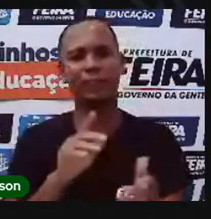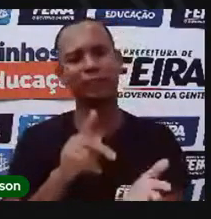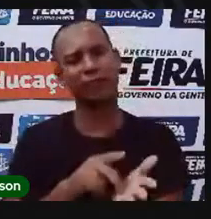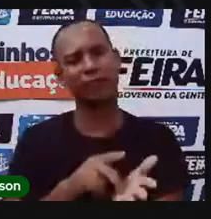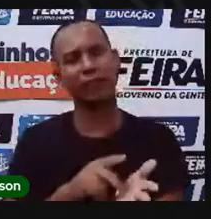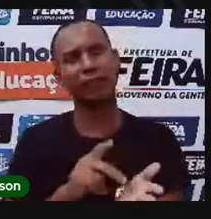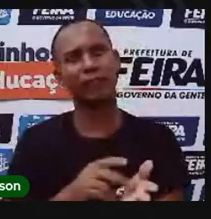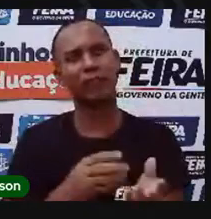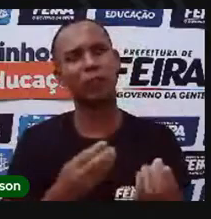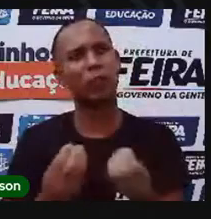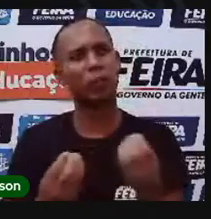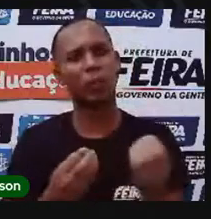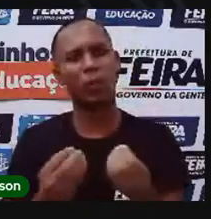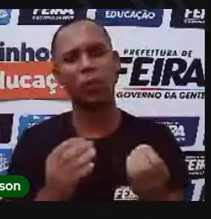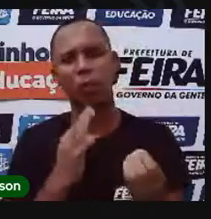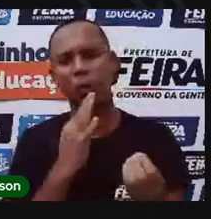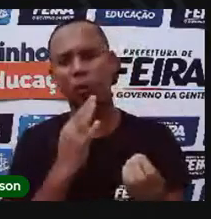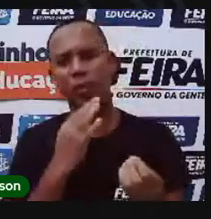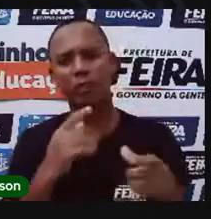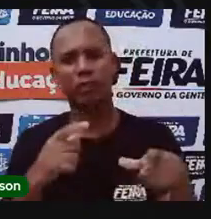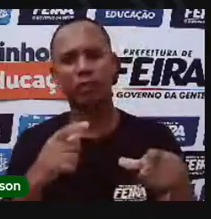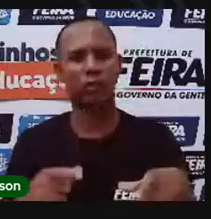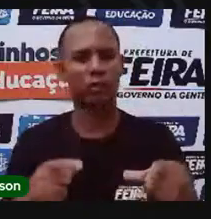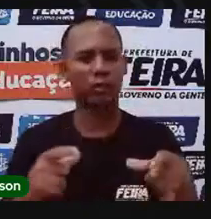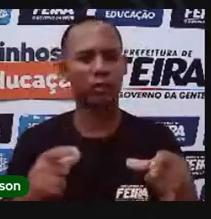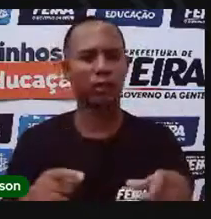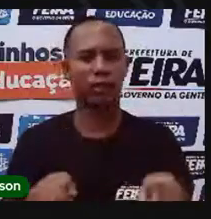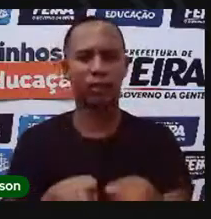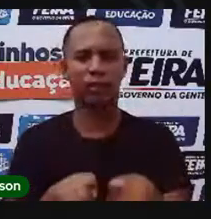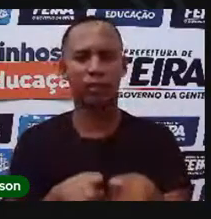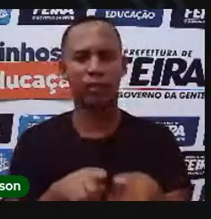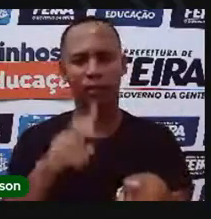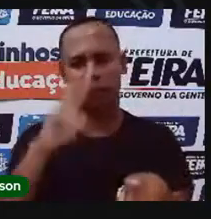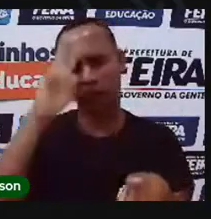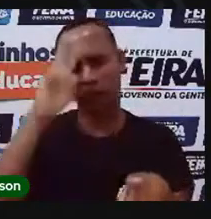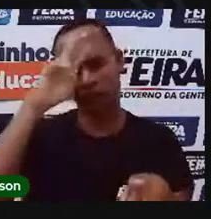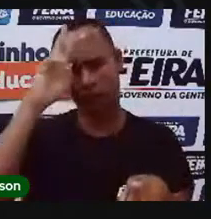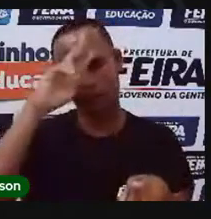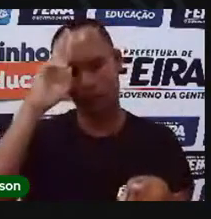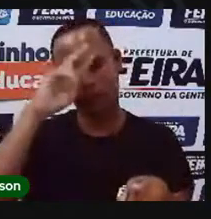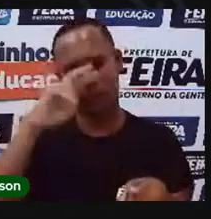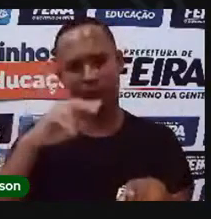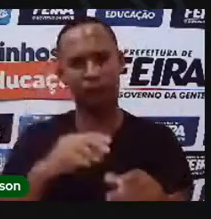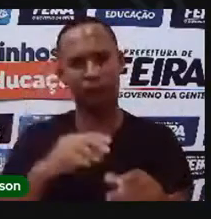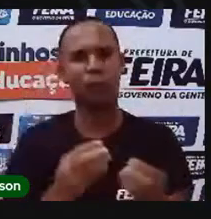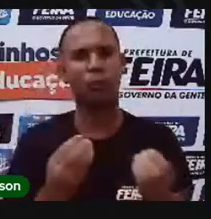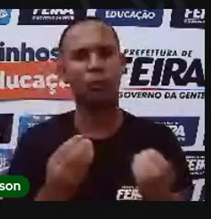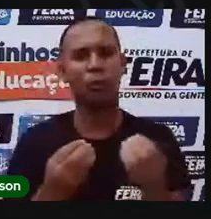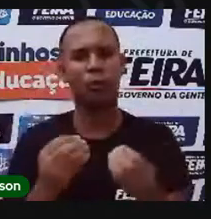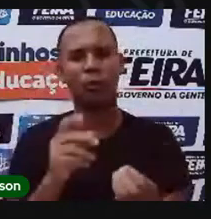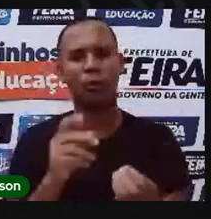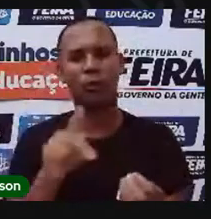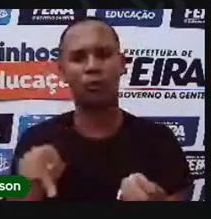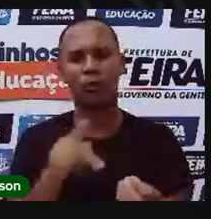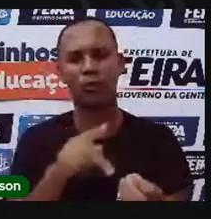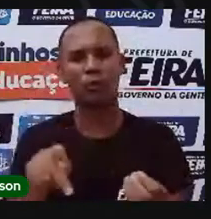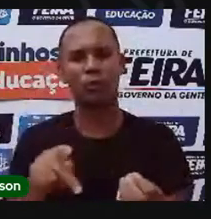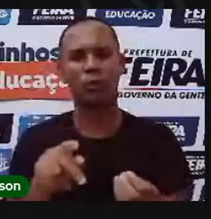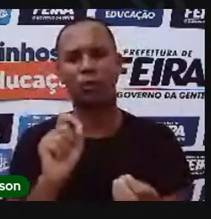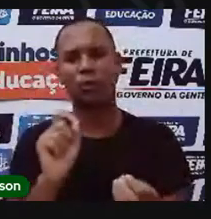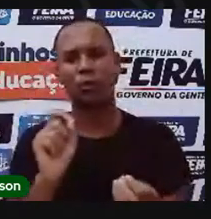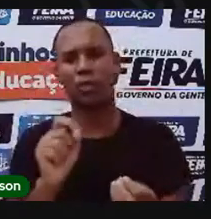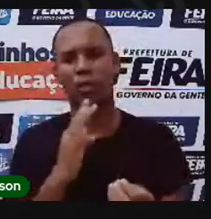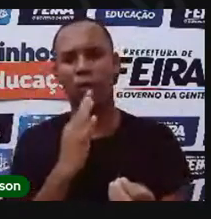nome a essa escultura. Então, é só vocês lembrarem quando passarem: olha, a Pró Maria falou sobre isso aqui.